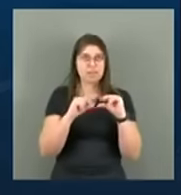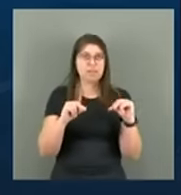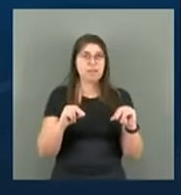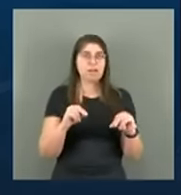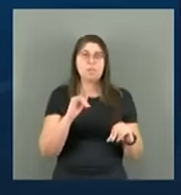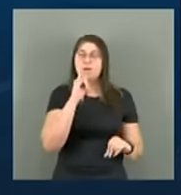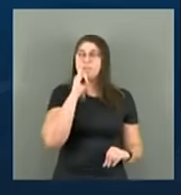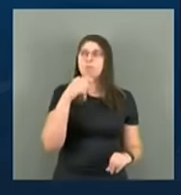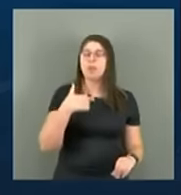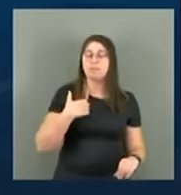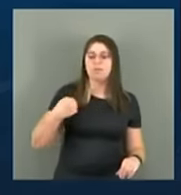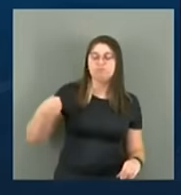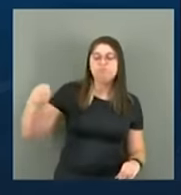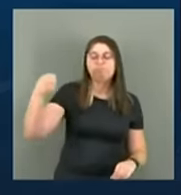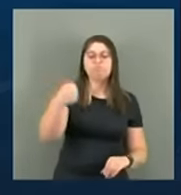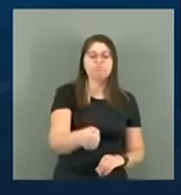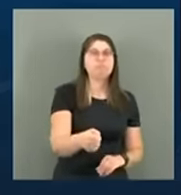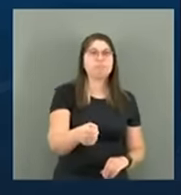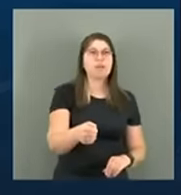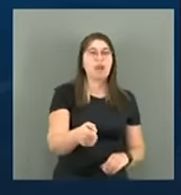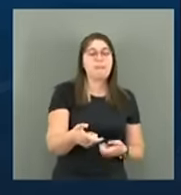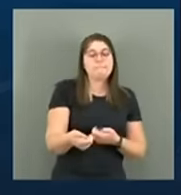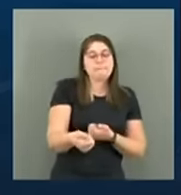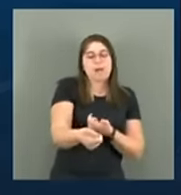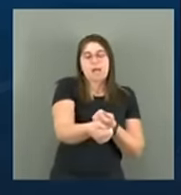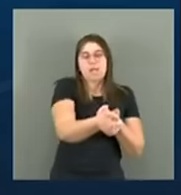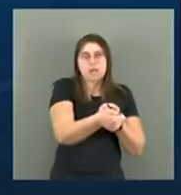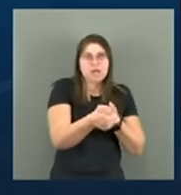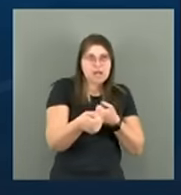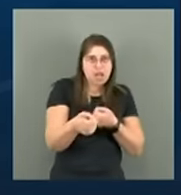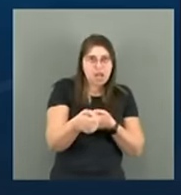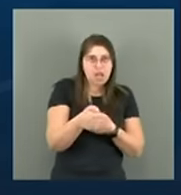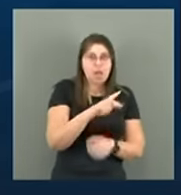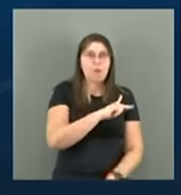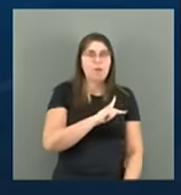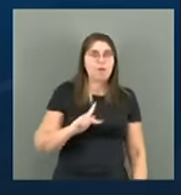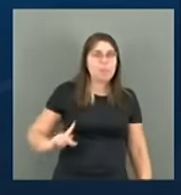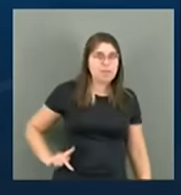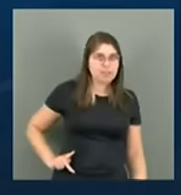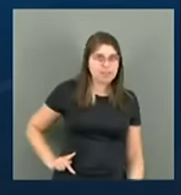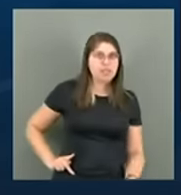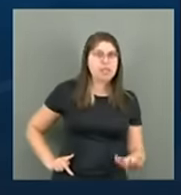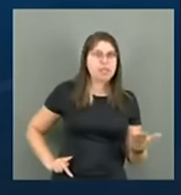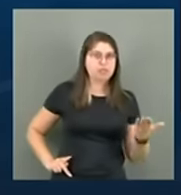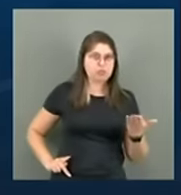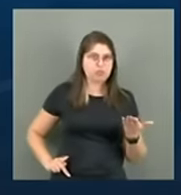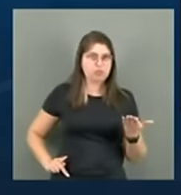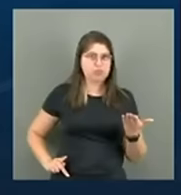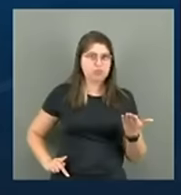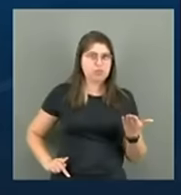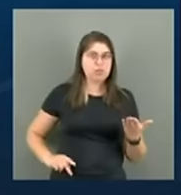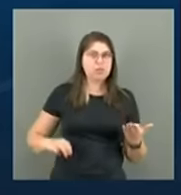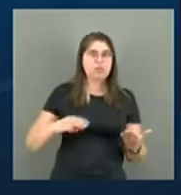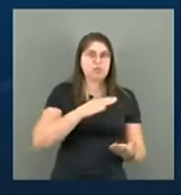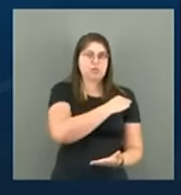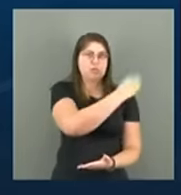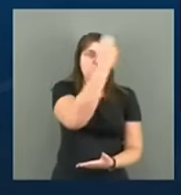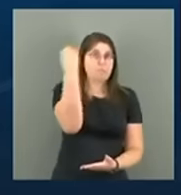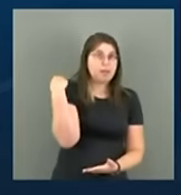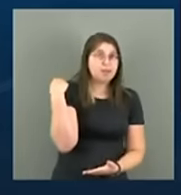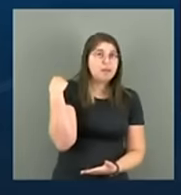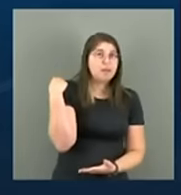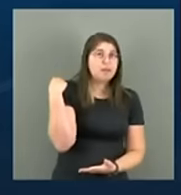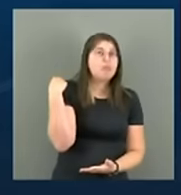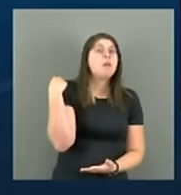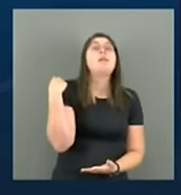Quem me colocou para enganar a presidenta e o presidente aí do Santa Maria foi o